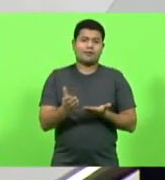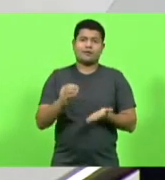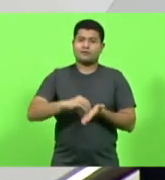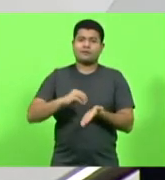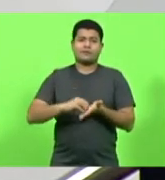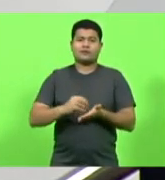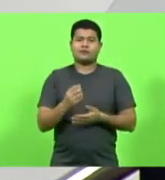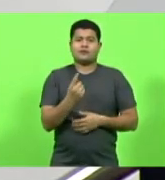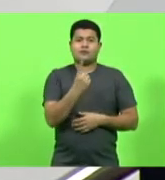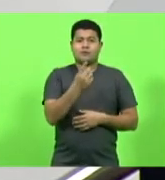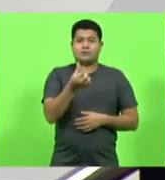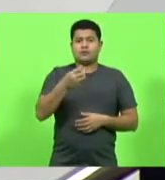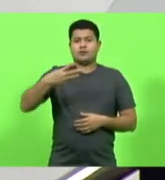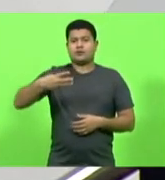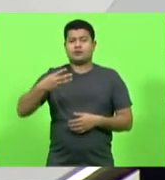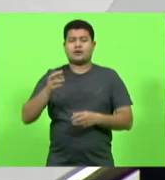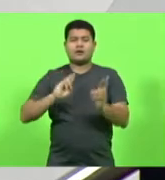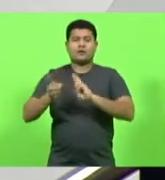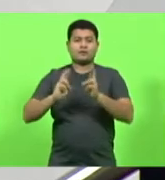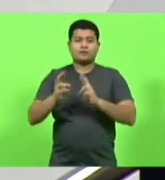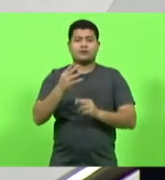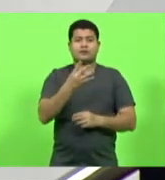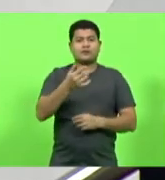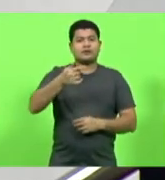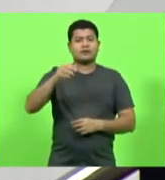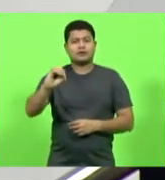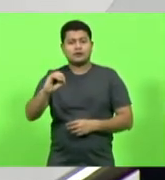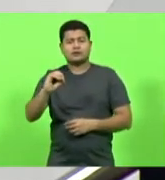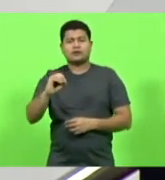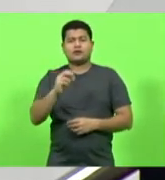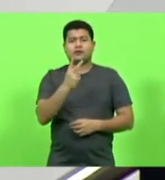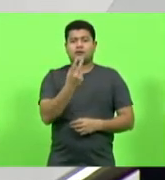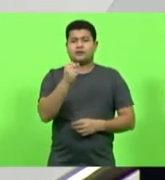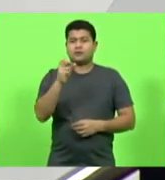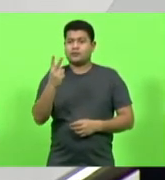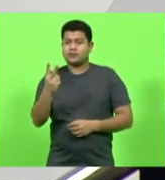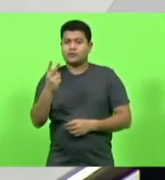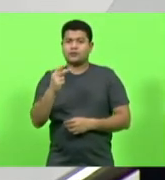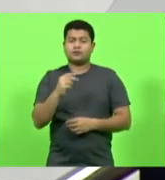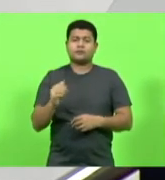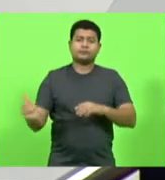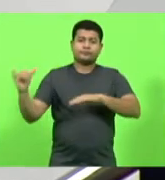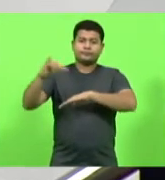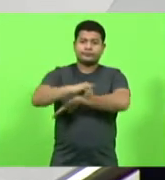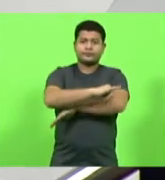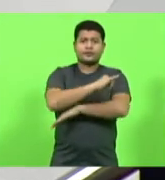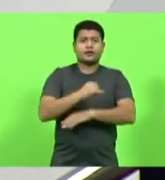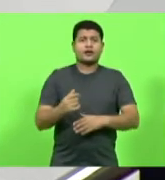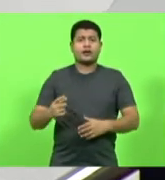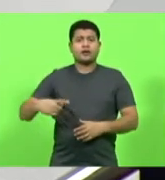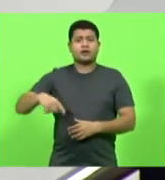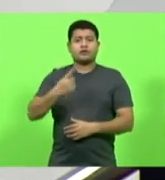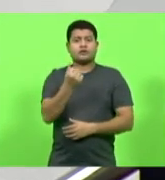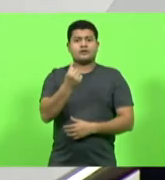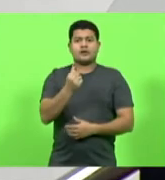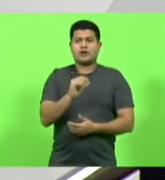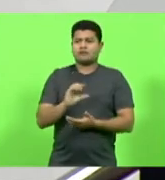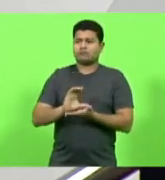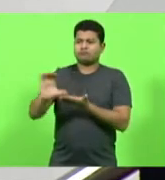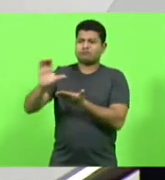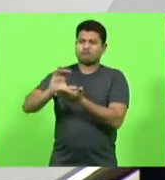para 280, para 470, para 282, para os aeroportos, para nada. Nós só mandamos dinheiro para